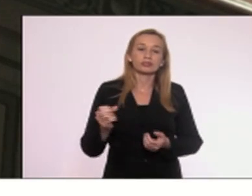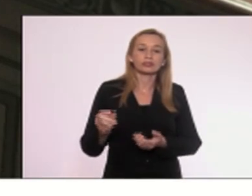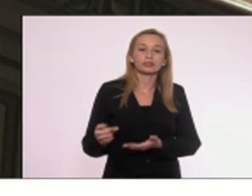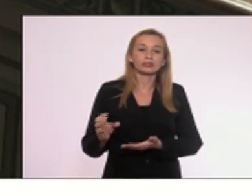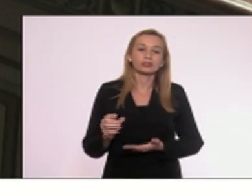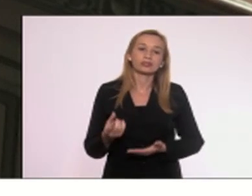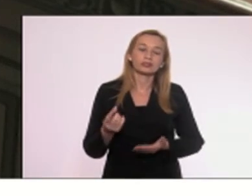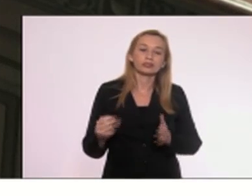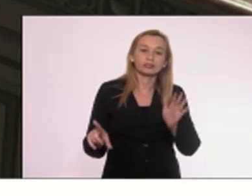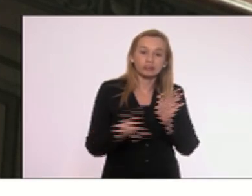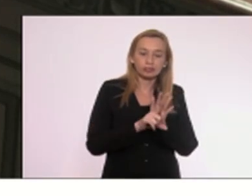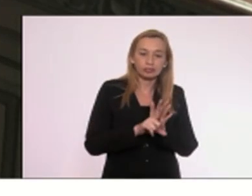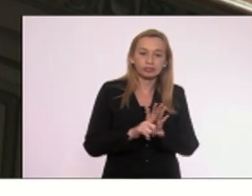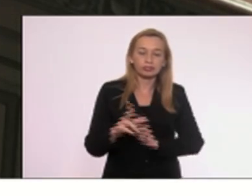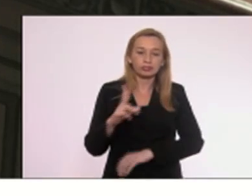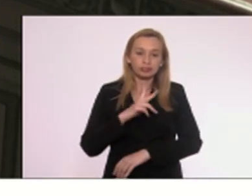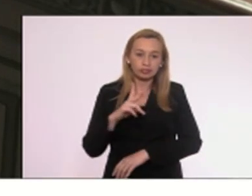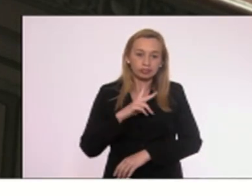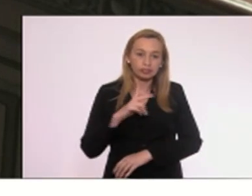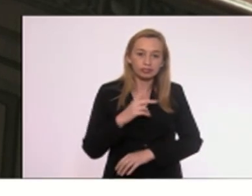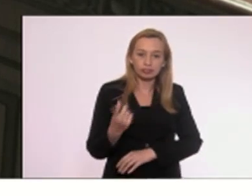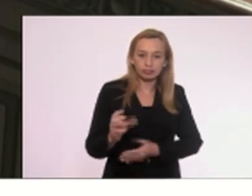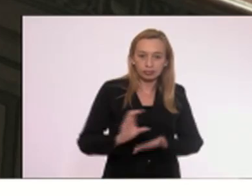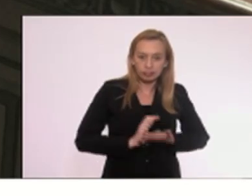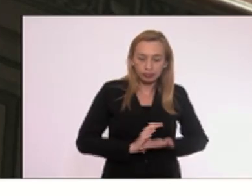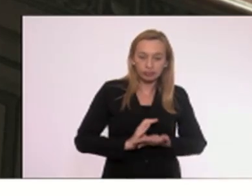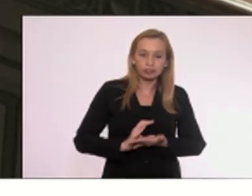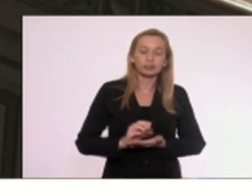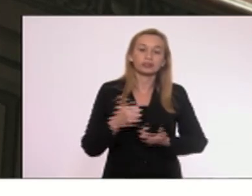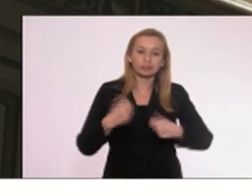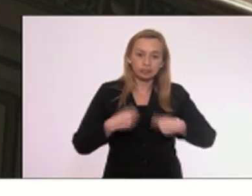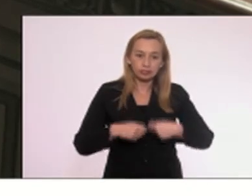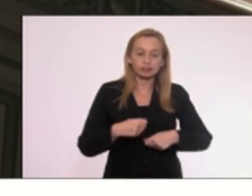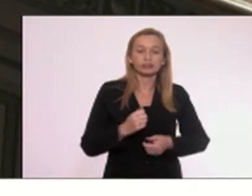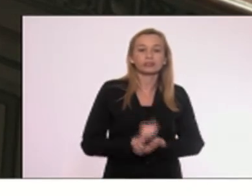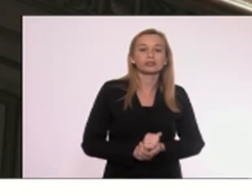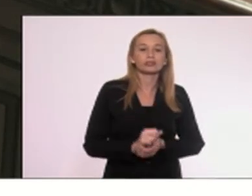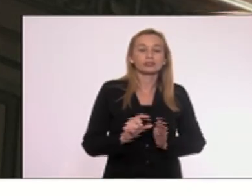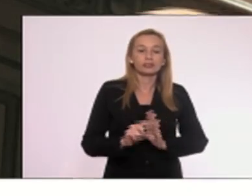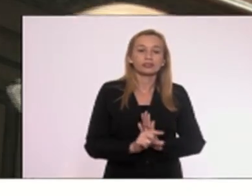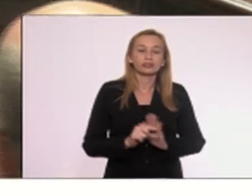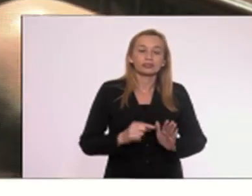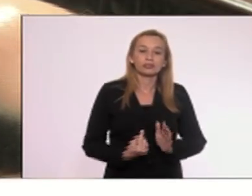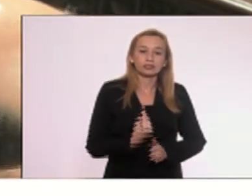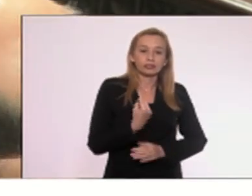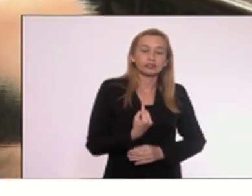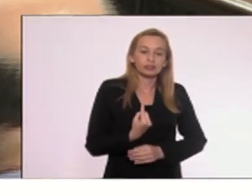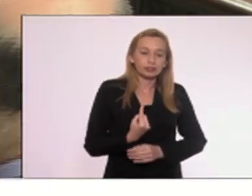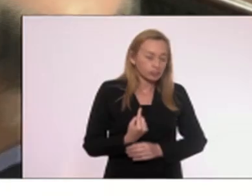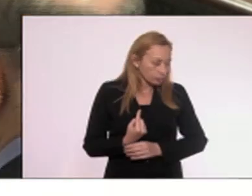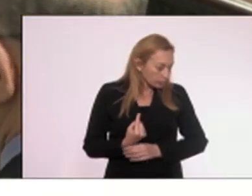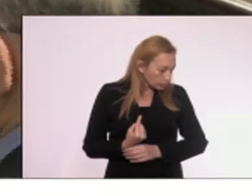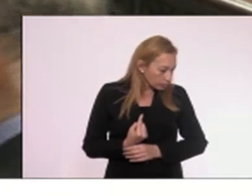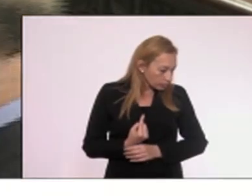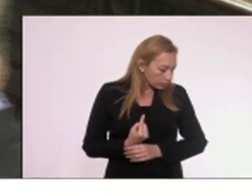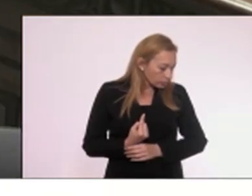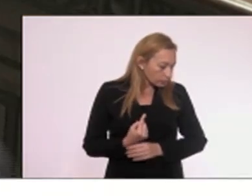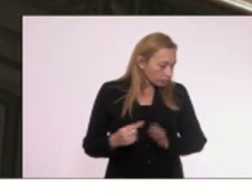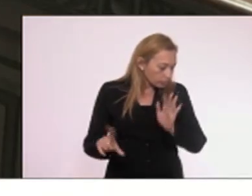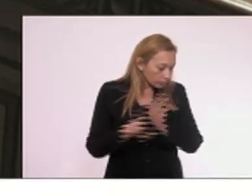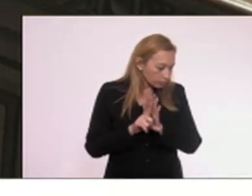de dotações próprias, consignadas no orçamento e suplementadas se necessário. Parágrafo único. A lei orçamentária anual deverá prever dotação